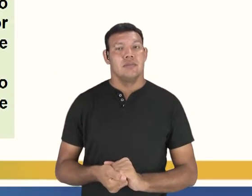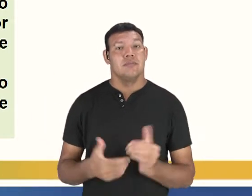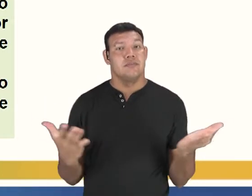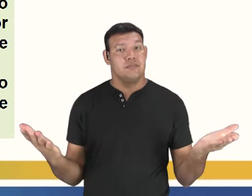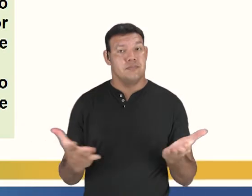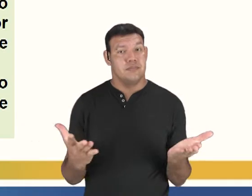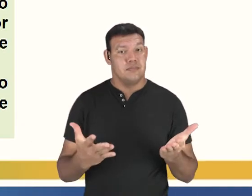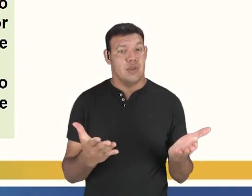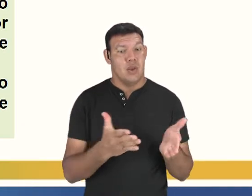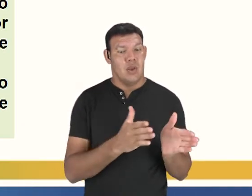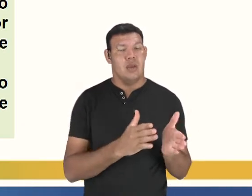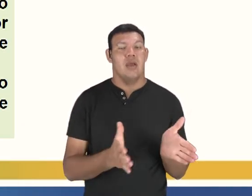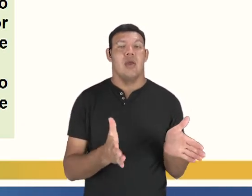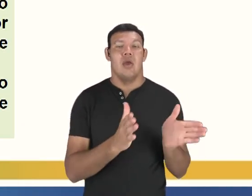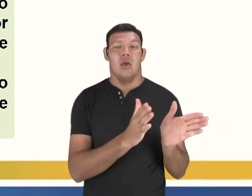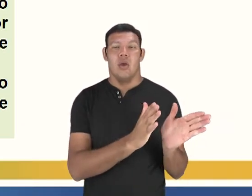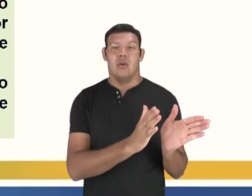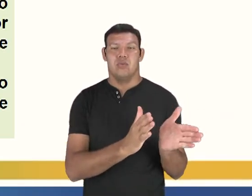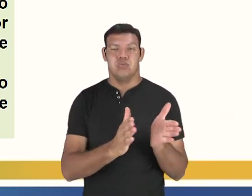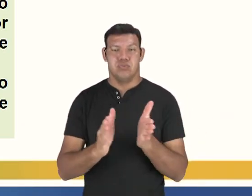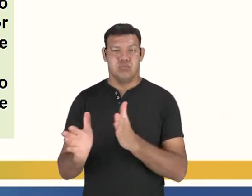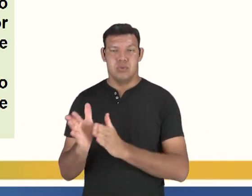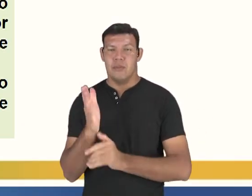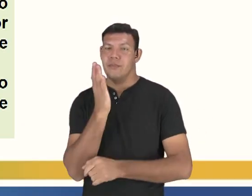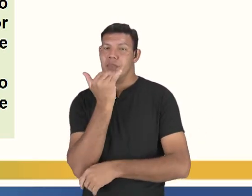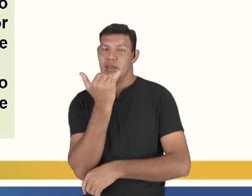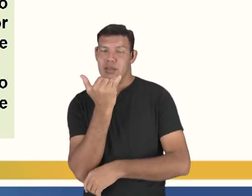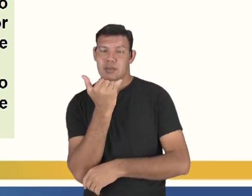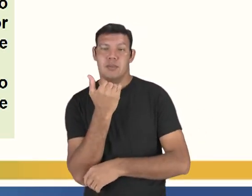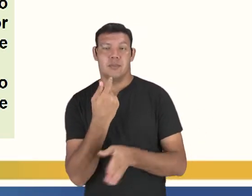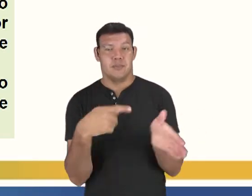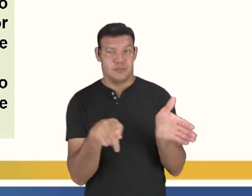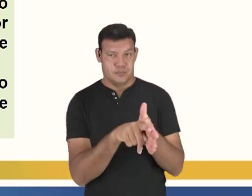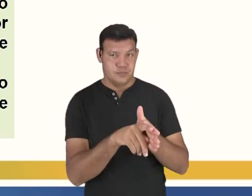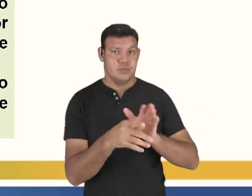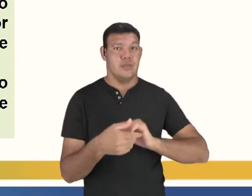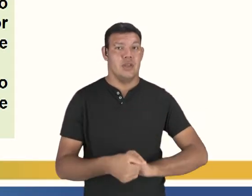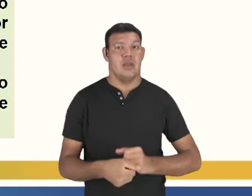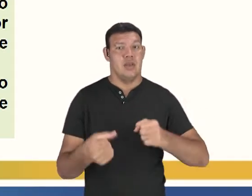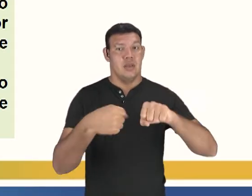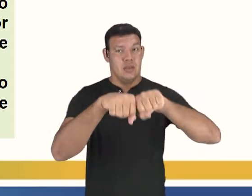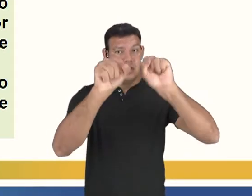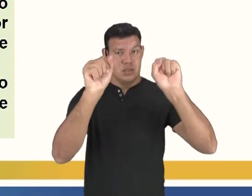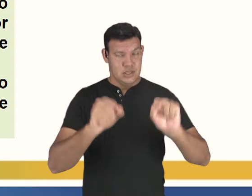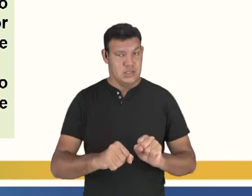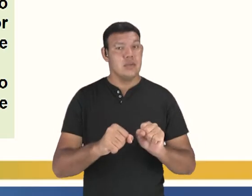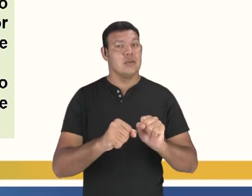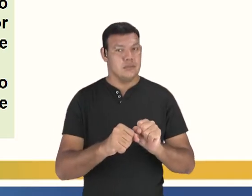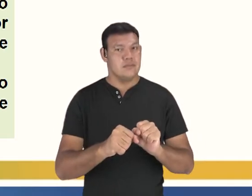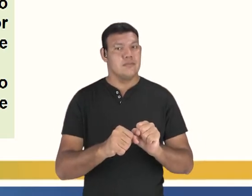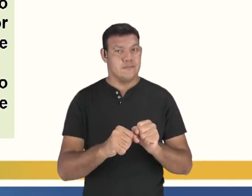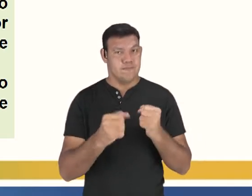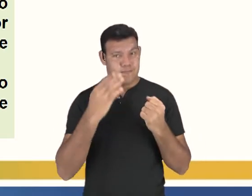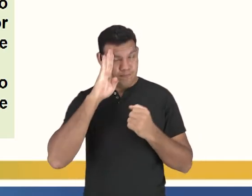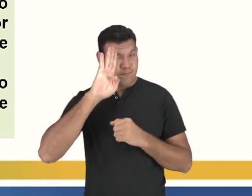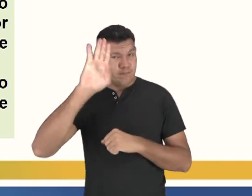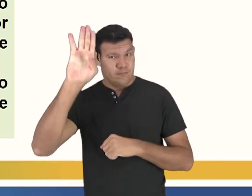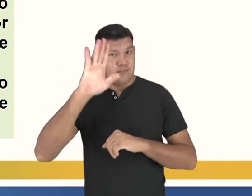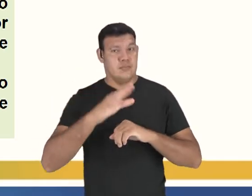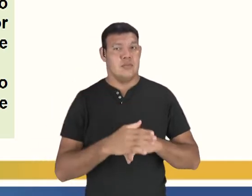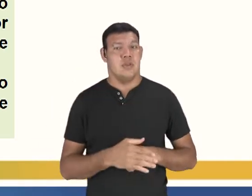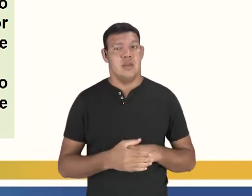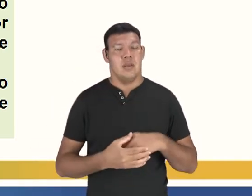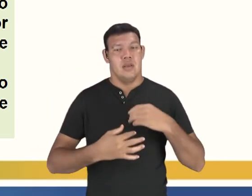Partindo agora para o processo de nutrição em si, tá, gente? Primeiramente, né, o primeiro sistema que está envolvido ali no processo de nutrição é o